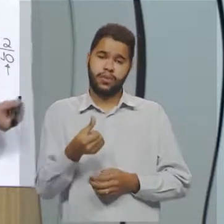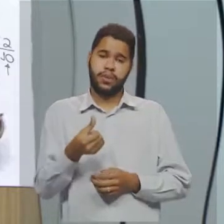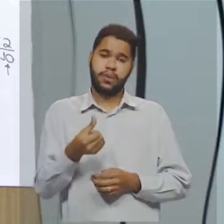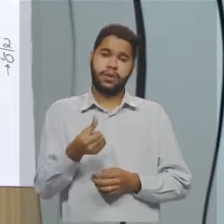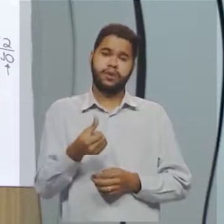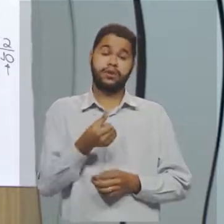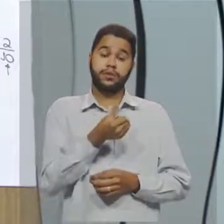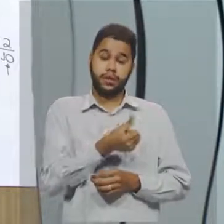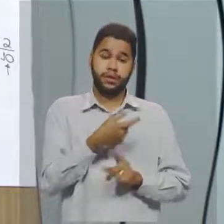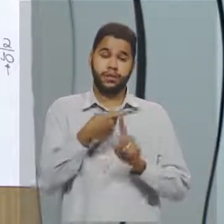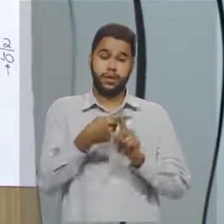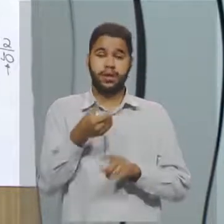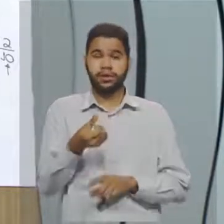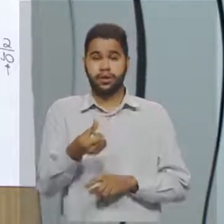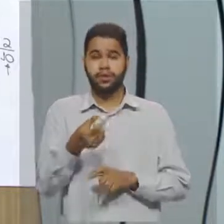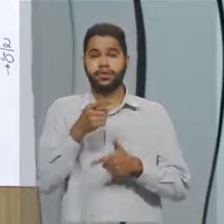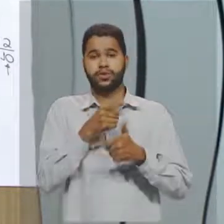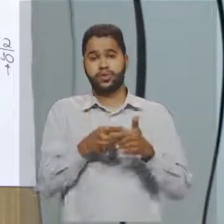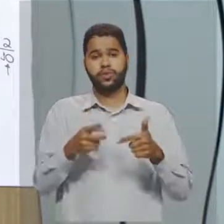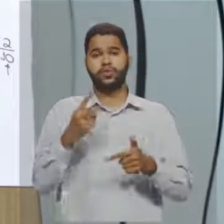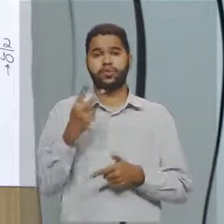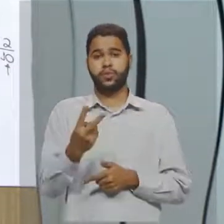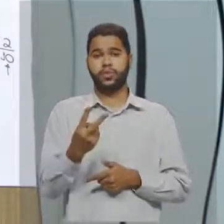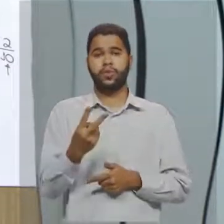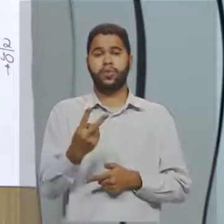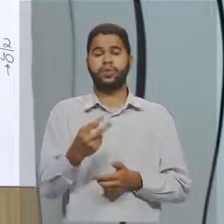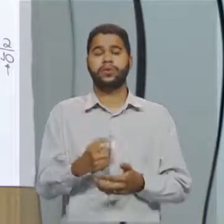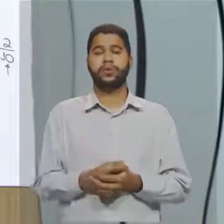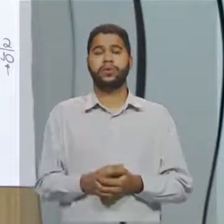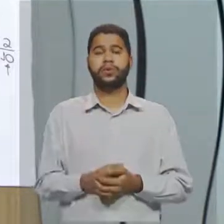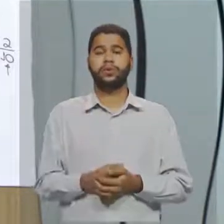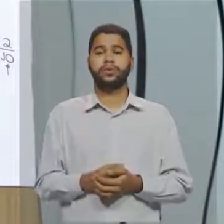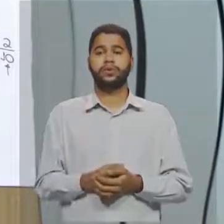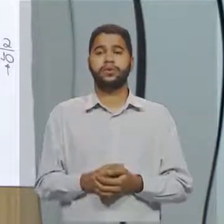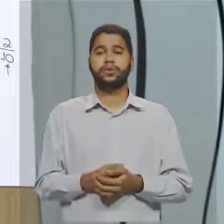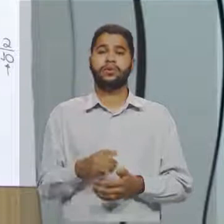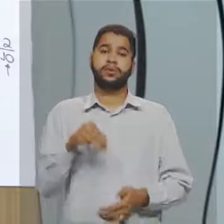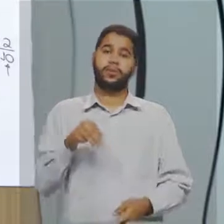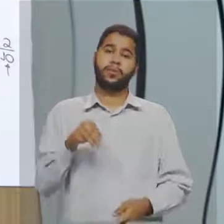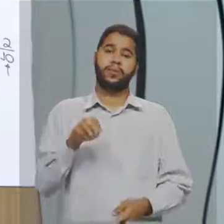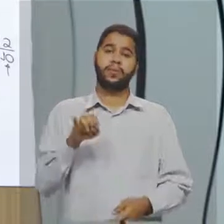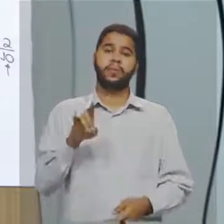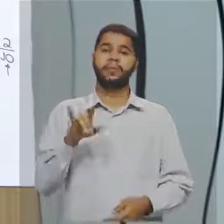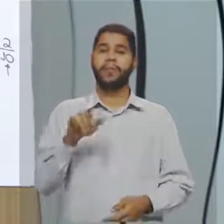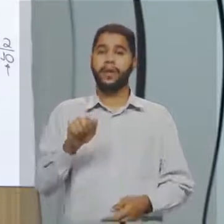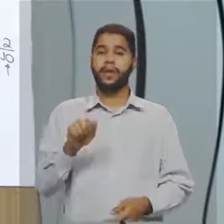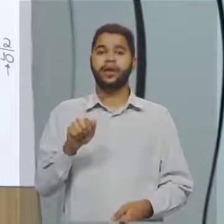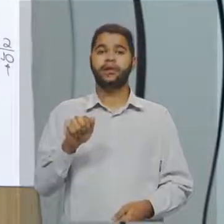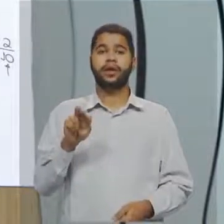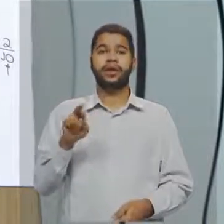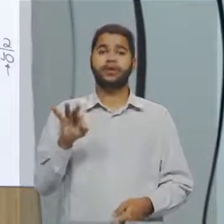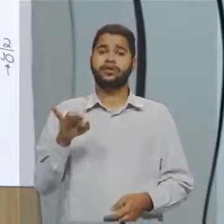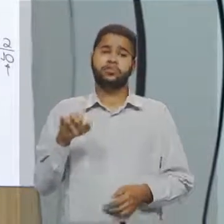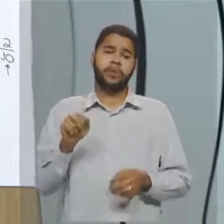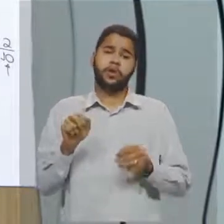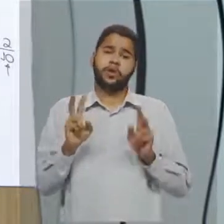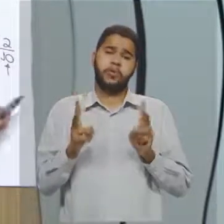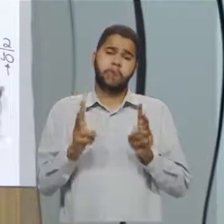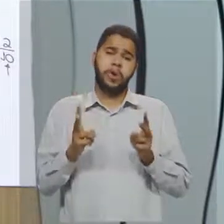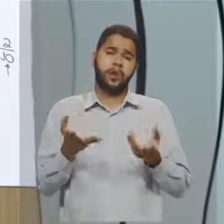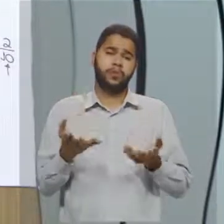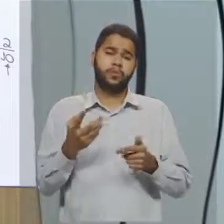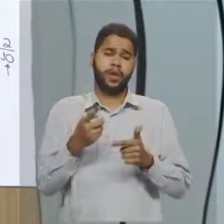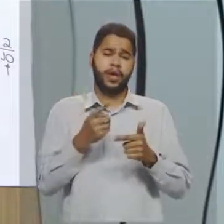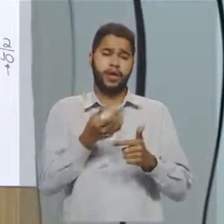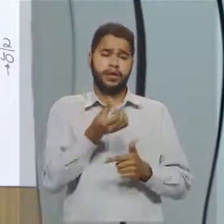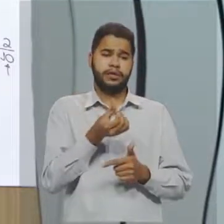2. Como eu citei lá na aula, quando você vai fazer média aritmética de termos iguais, o resultado é o mesmo. Mas se você